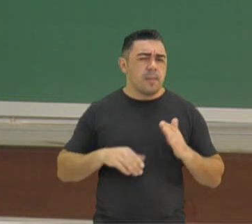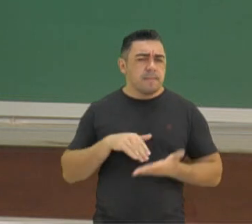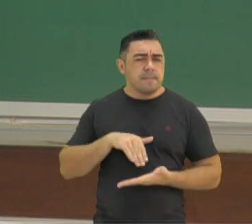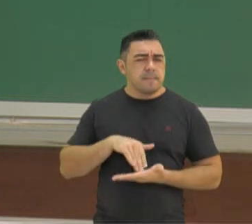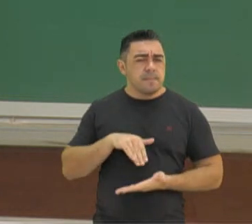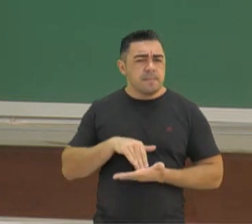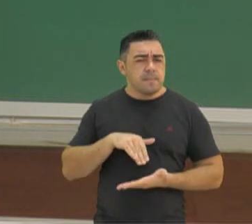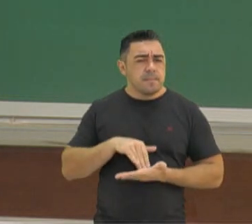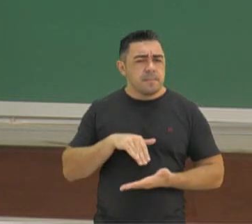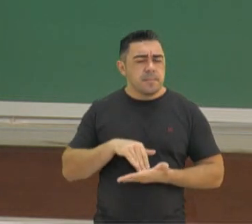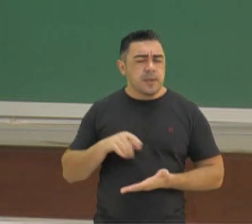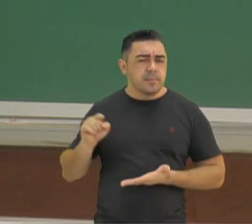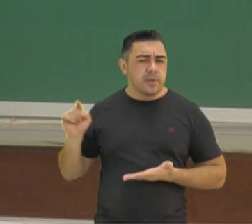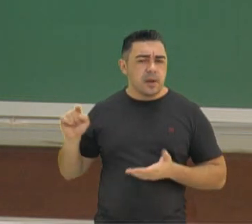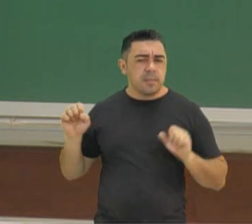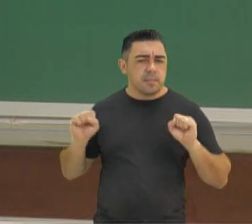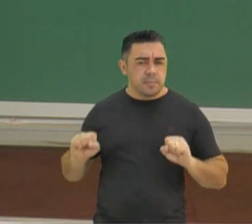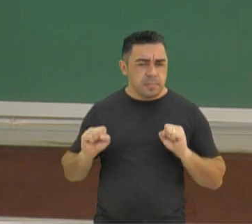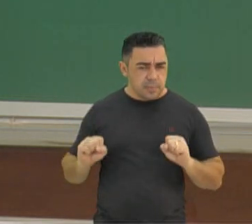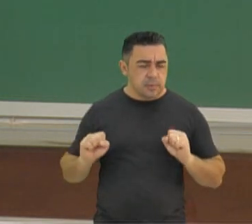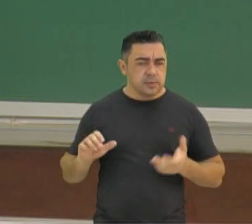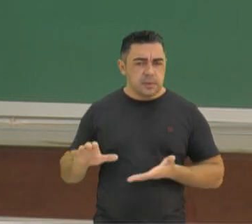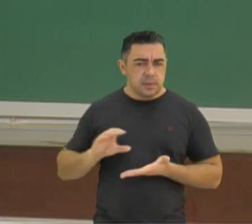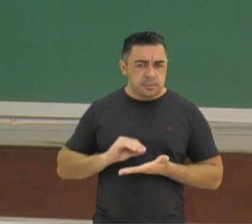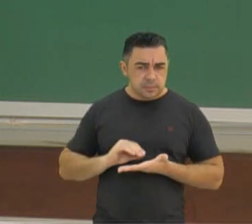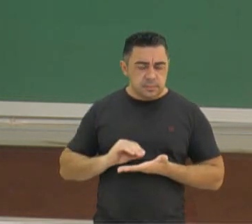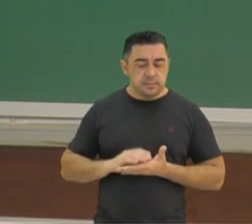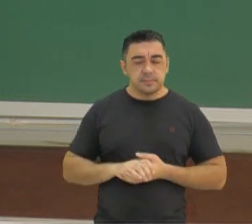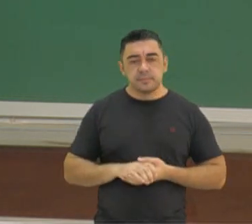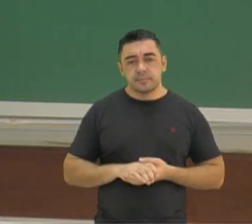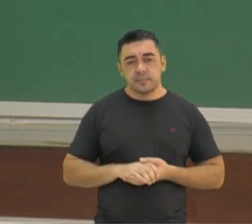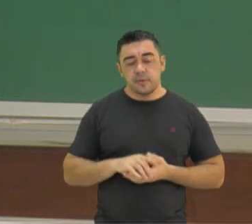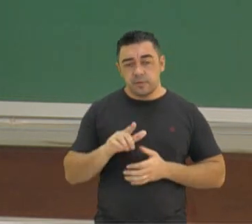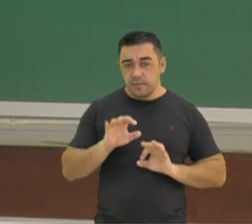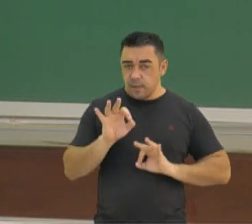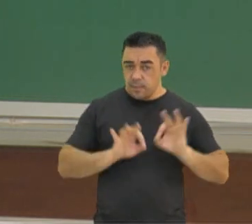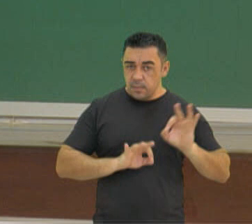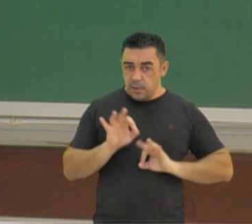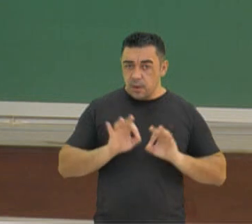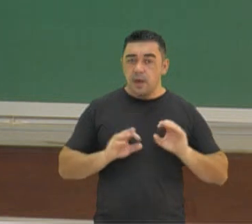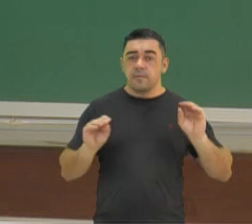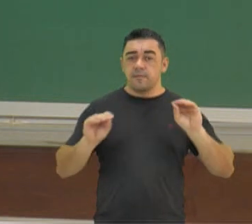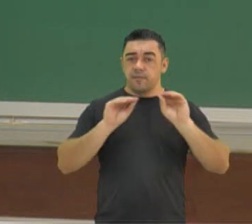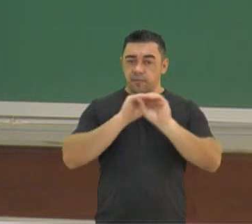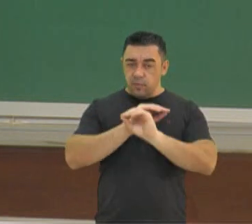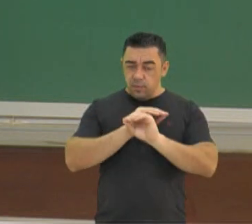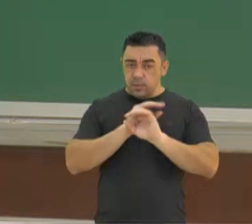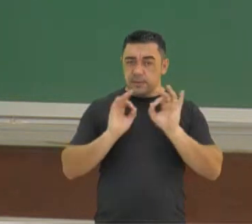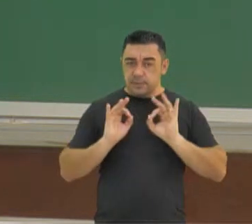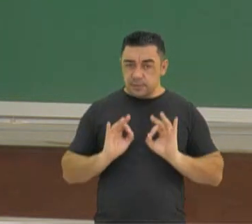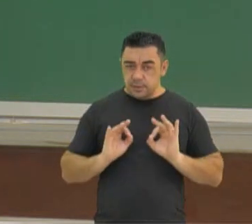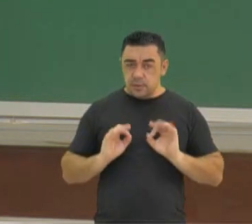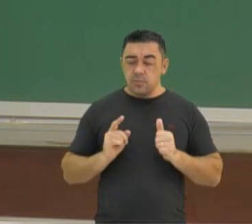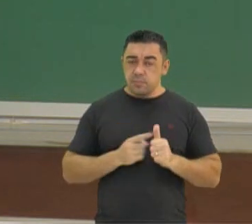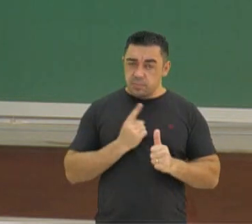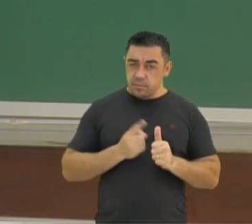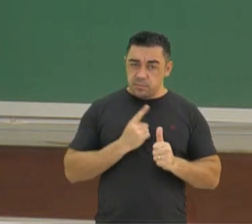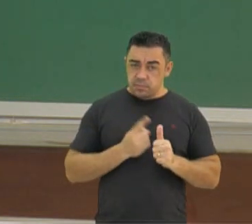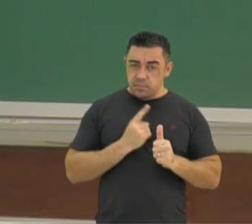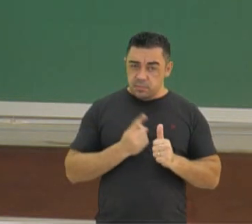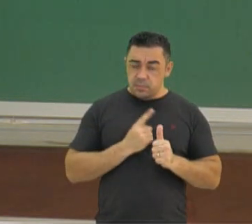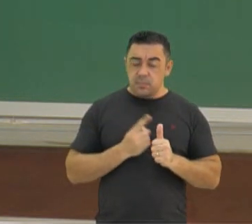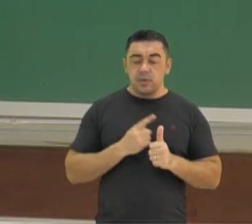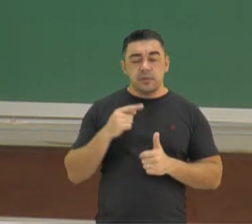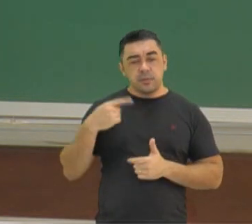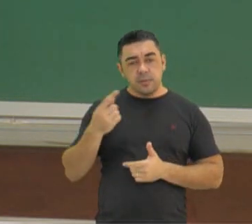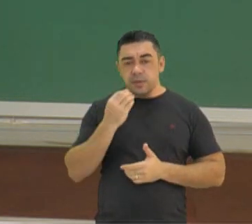de cédulas que ela pode receber? Então, vai montar isso daí na forma de uma equação do primeiro grau, né?